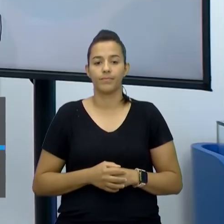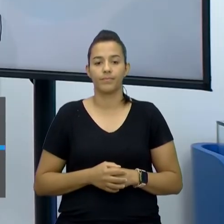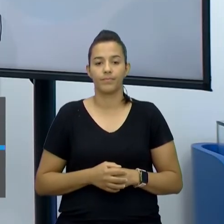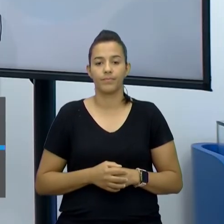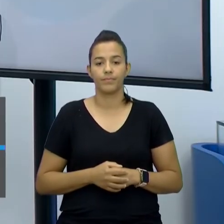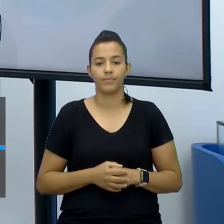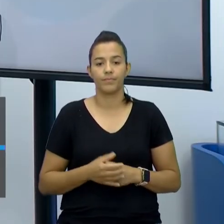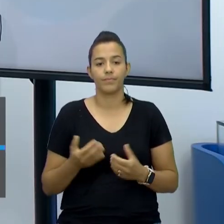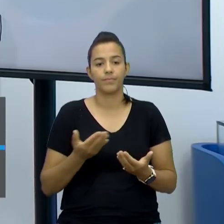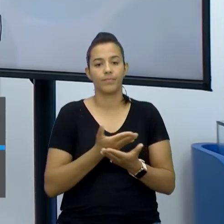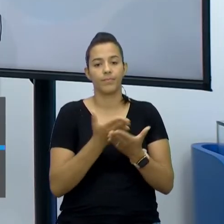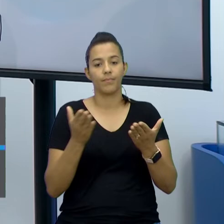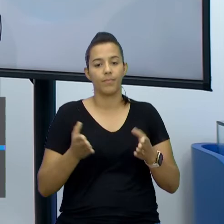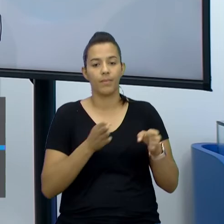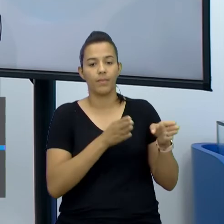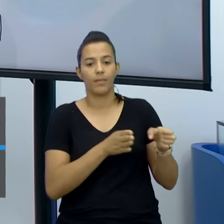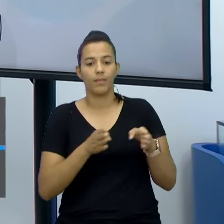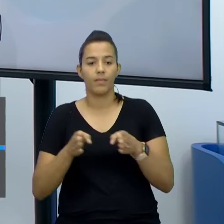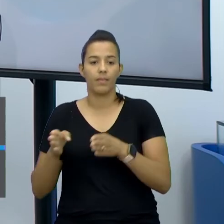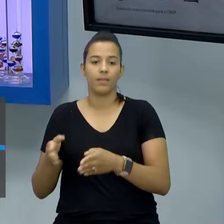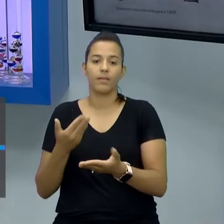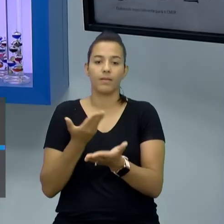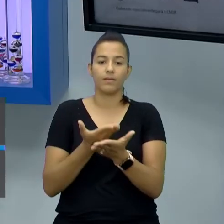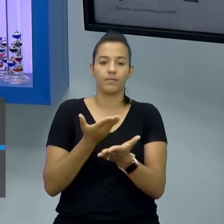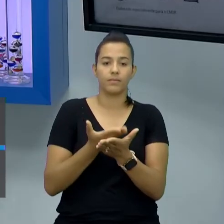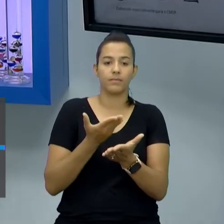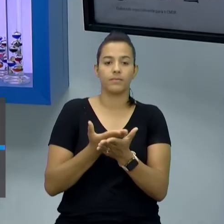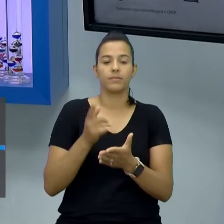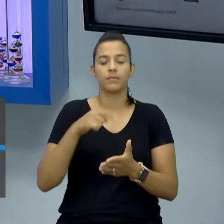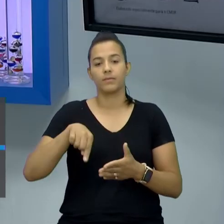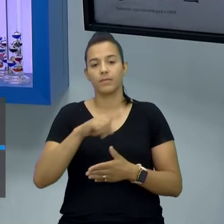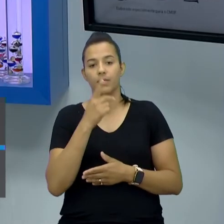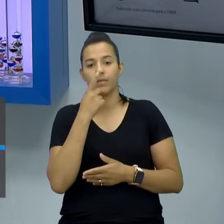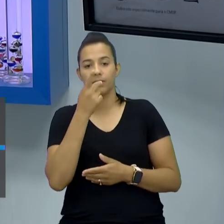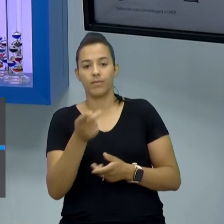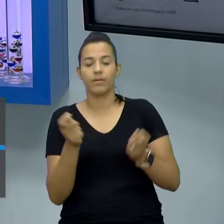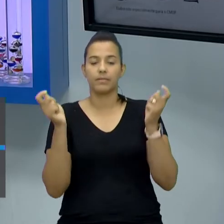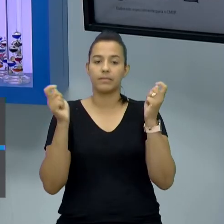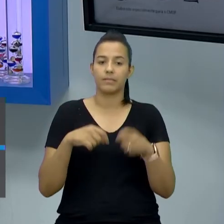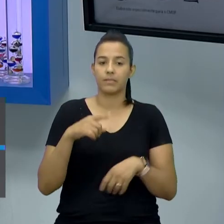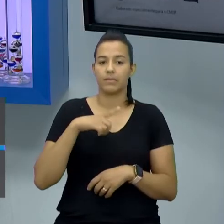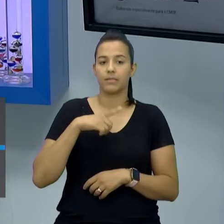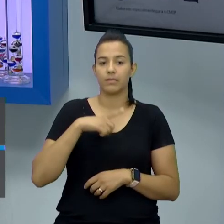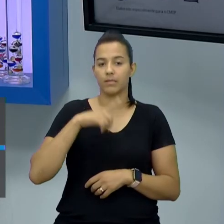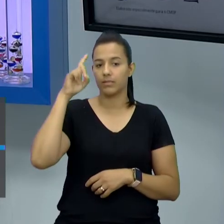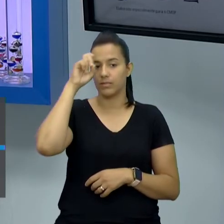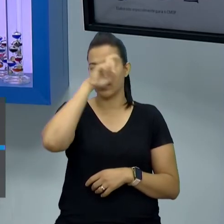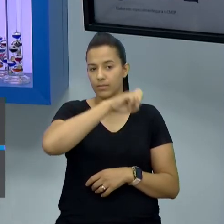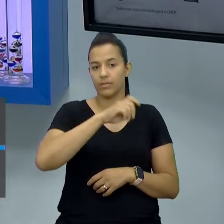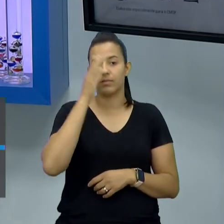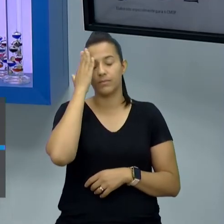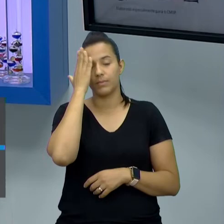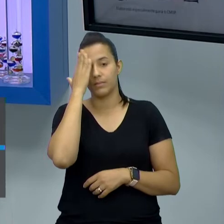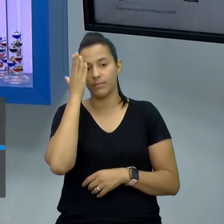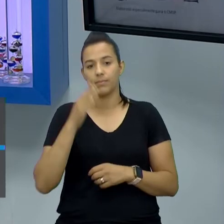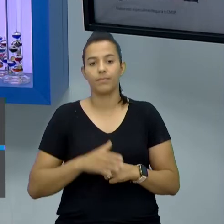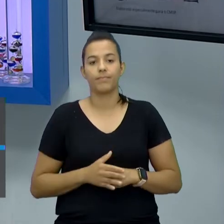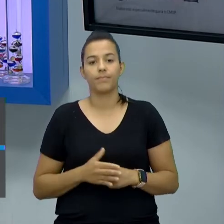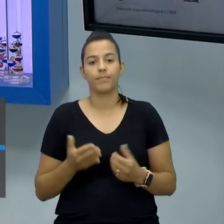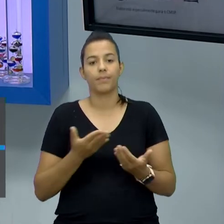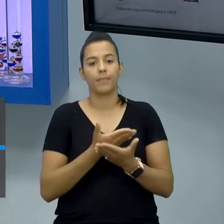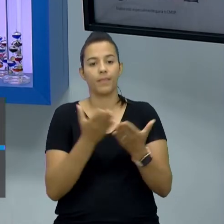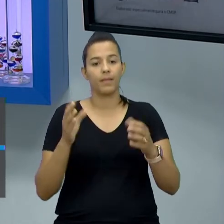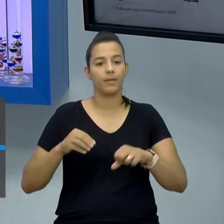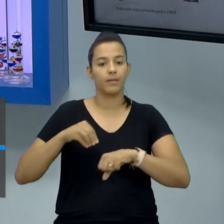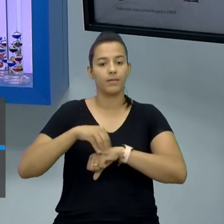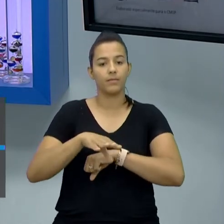Estudantes, essa parte aqui, nossos estudantes de Gibalina, eles falam, Gibalina, tem dificuldade de saber do cálculo, né? Então, pessoal, uma